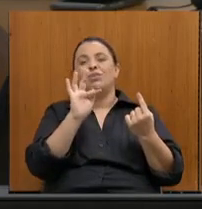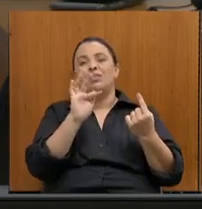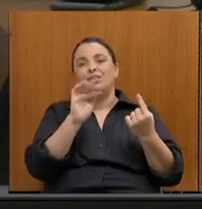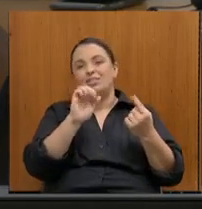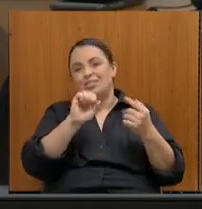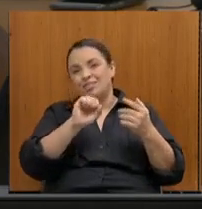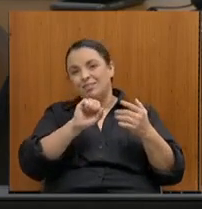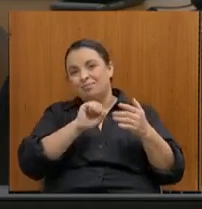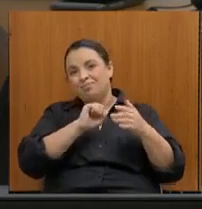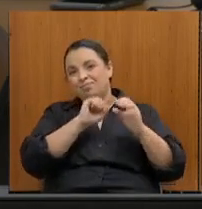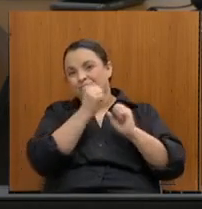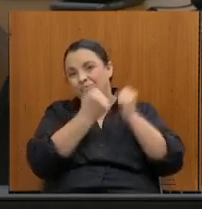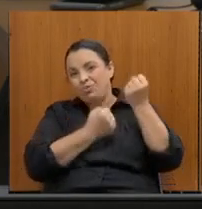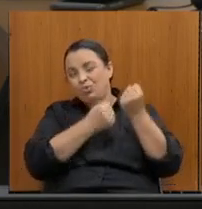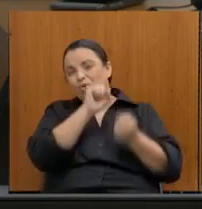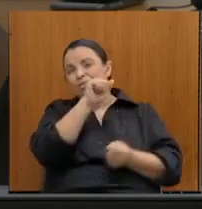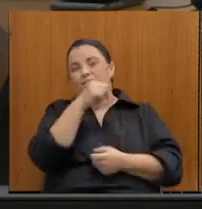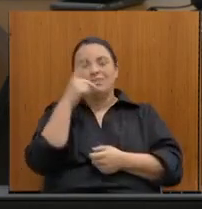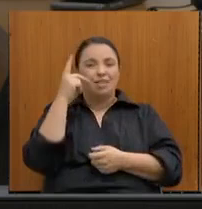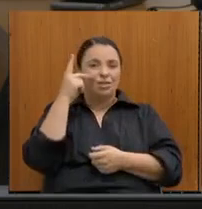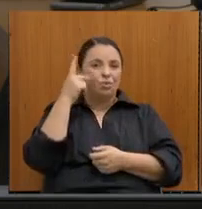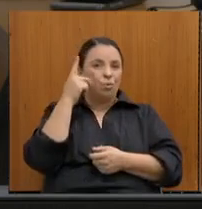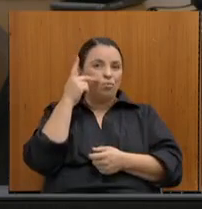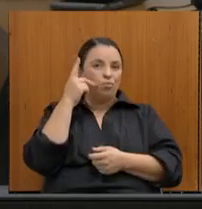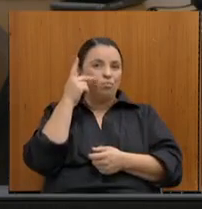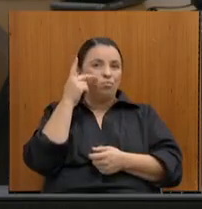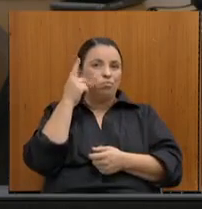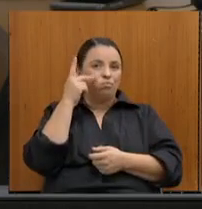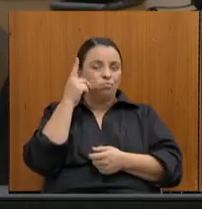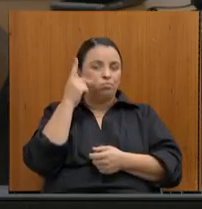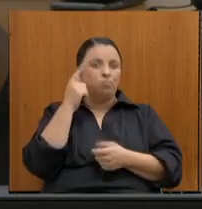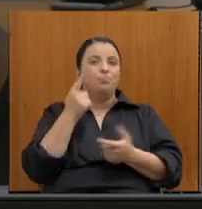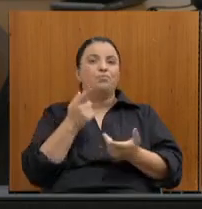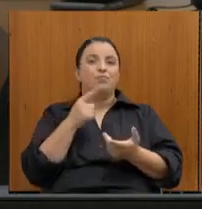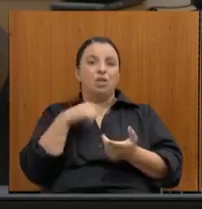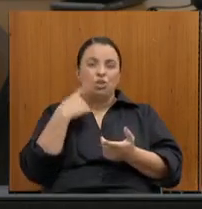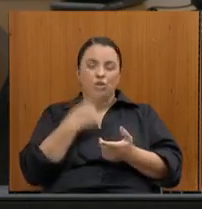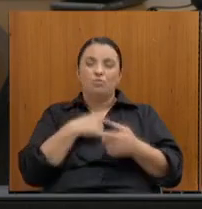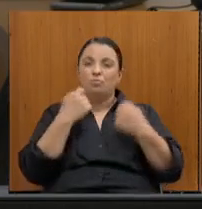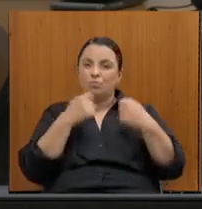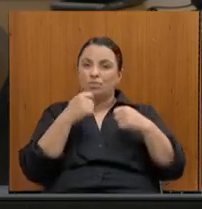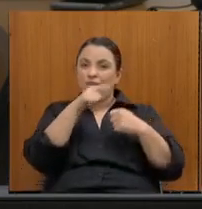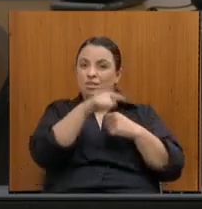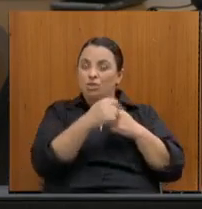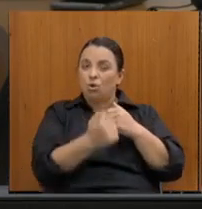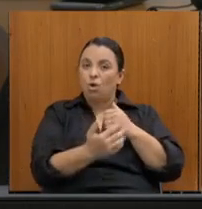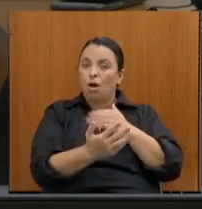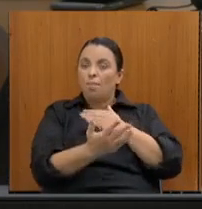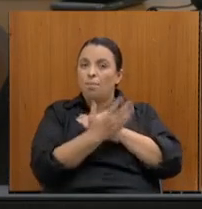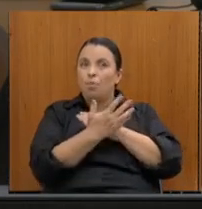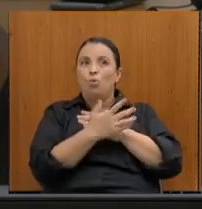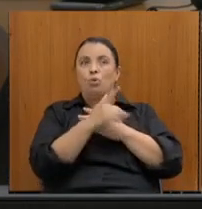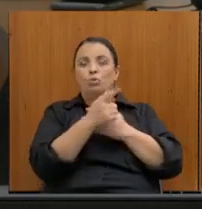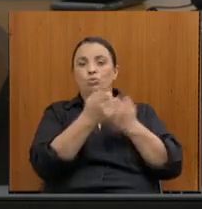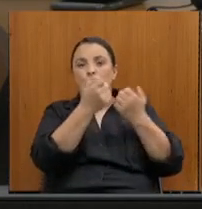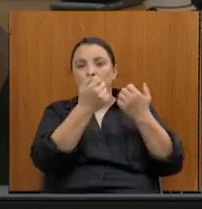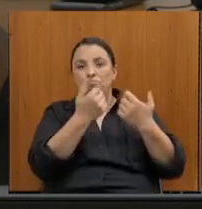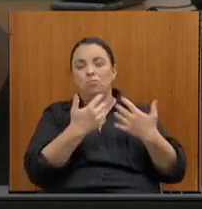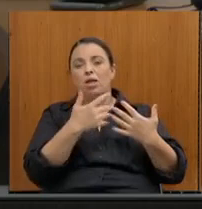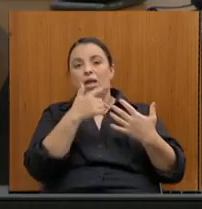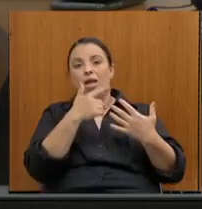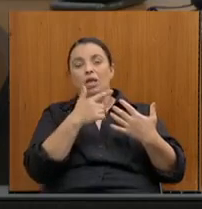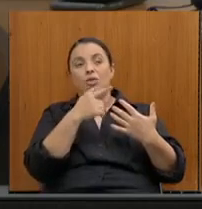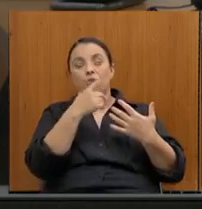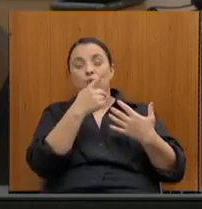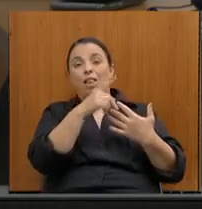importante vamos precisar muito Doutor Jurandir né da do avanço que que o Ceará